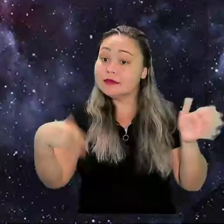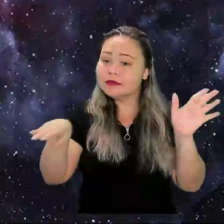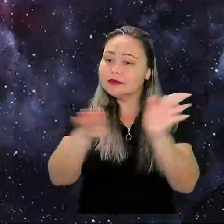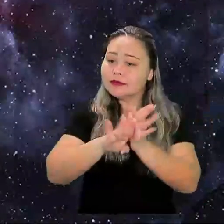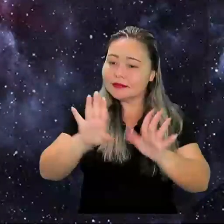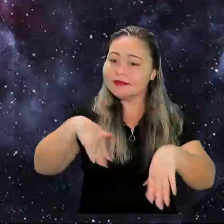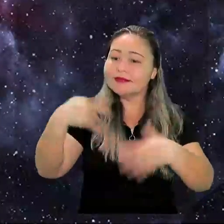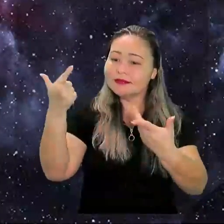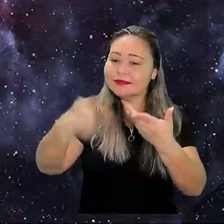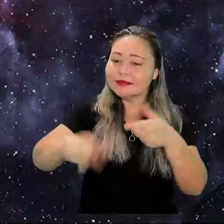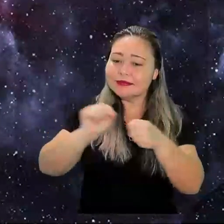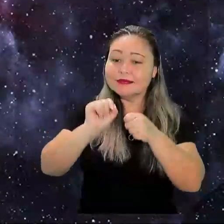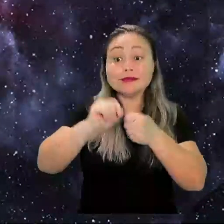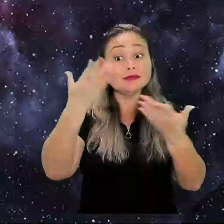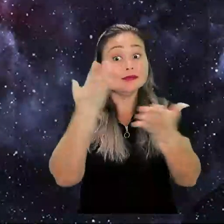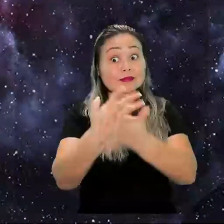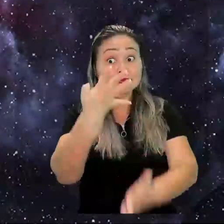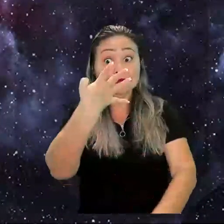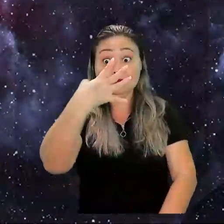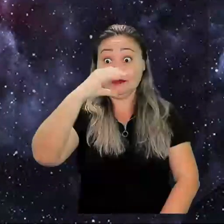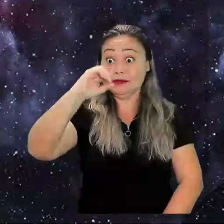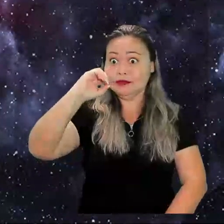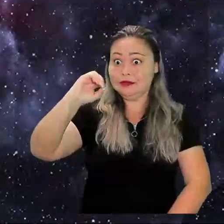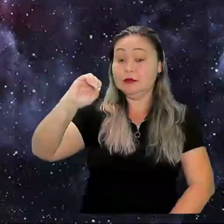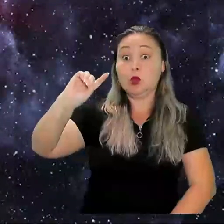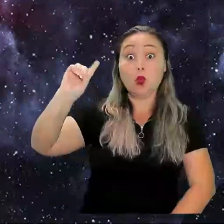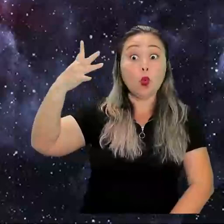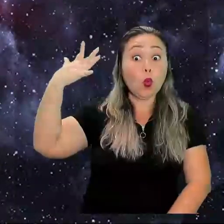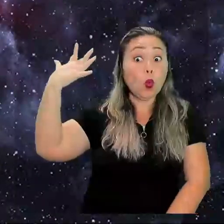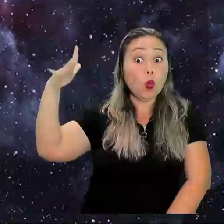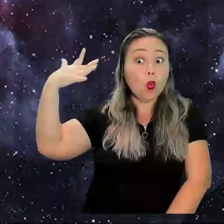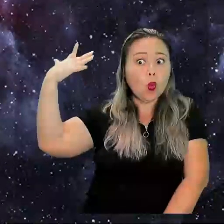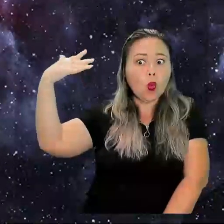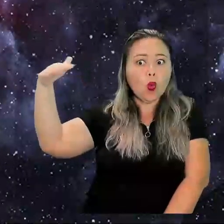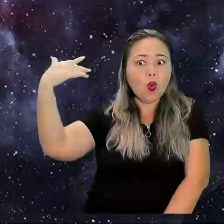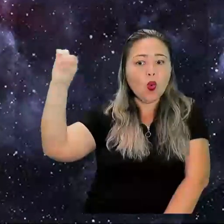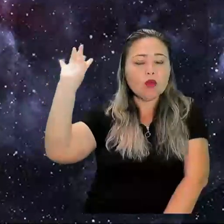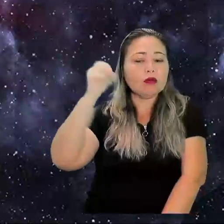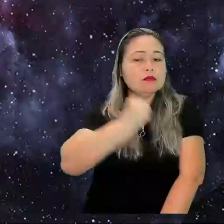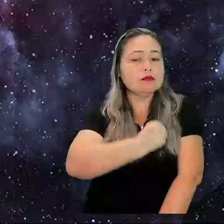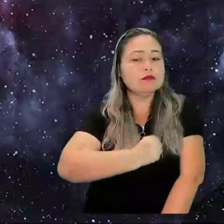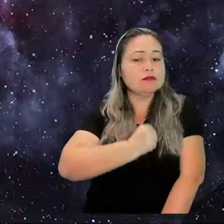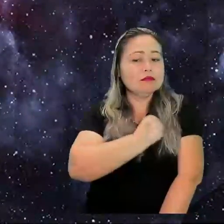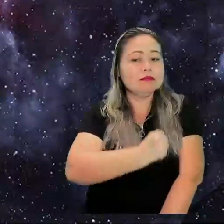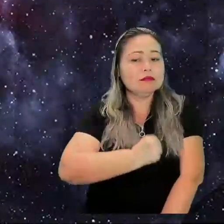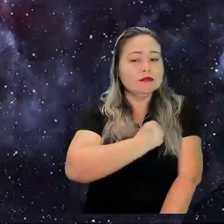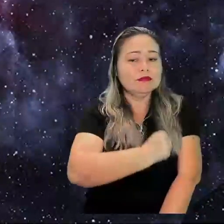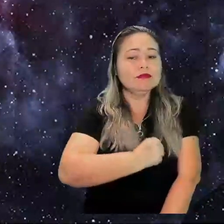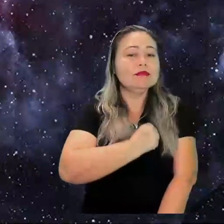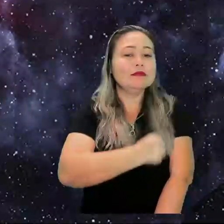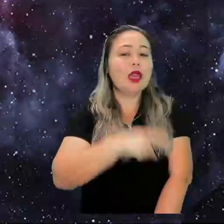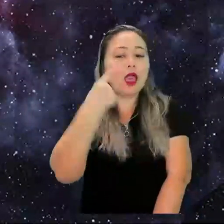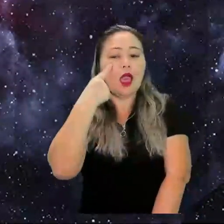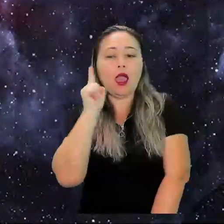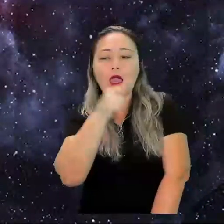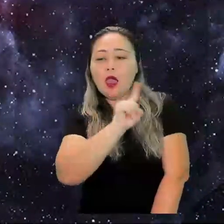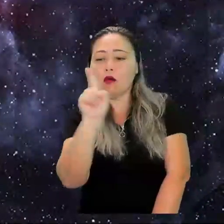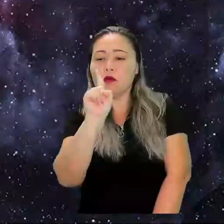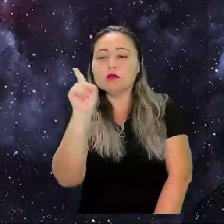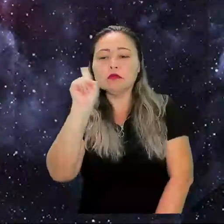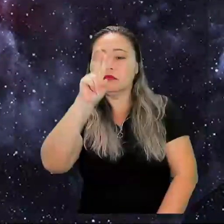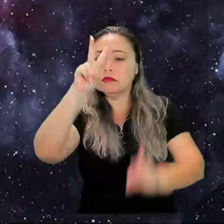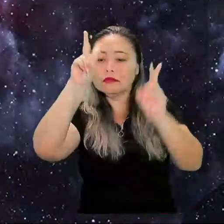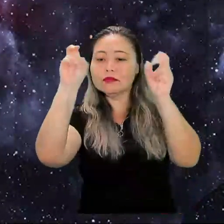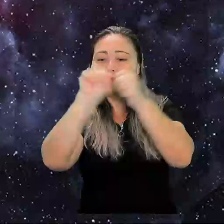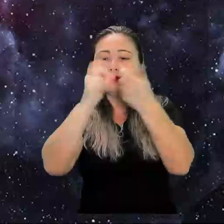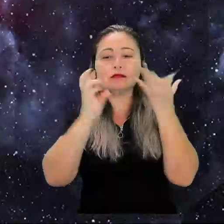Chegamos mais uma vez à aula 40 e essa aula, tava com saudade, né? A gente pega nos